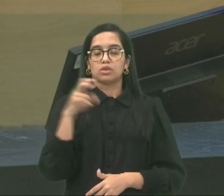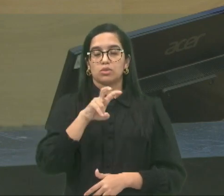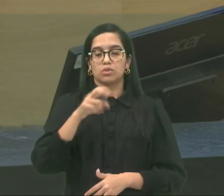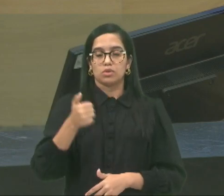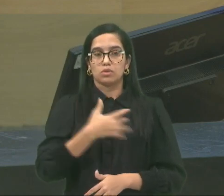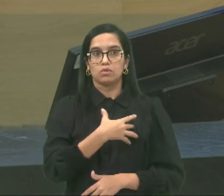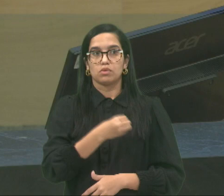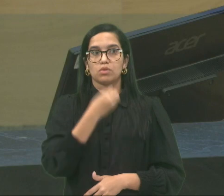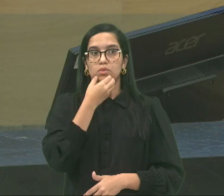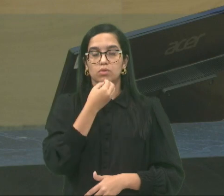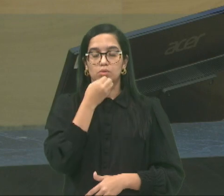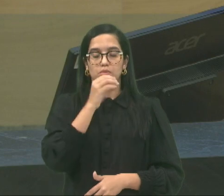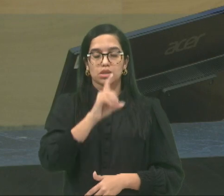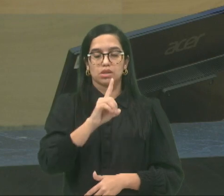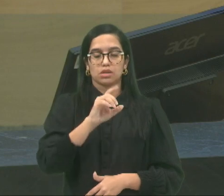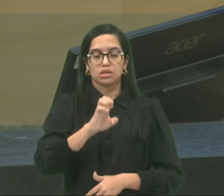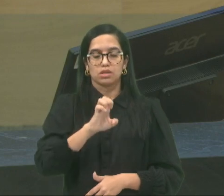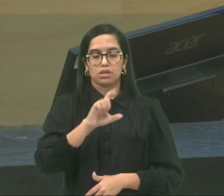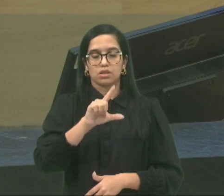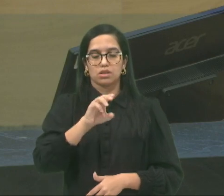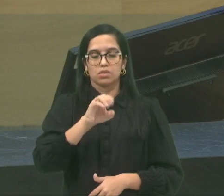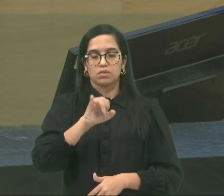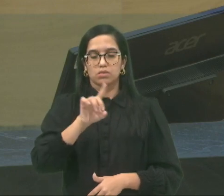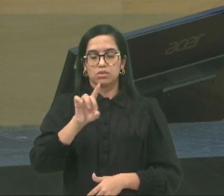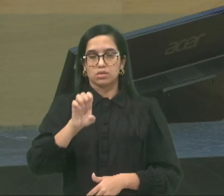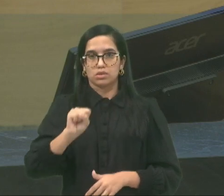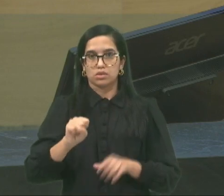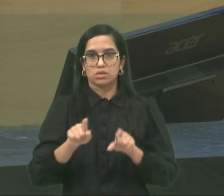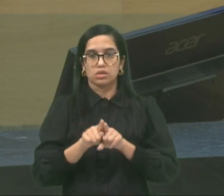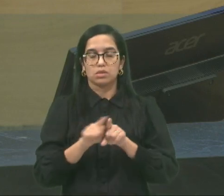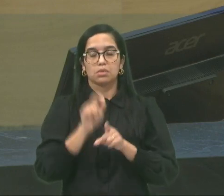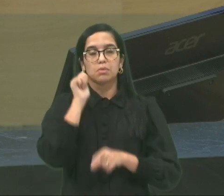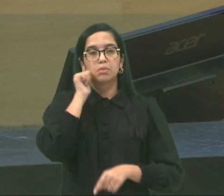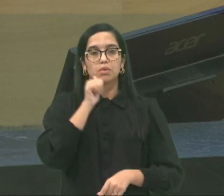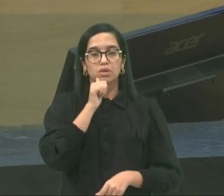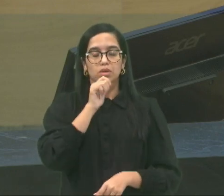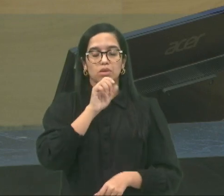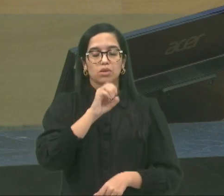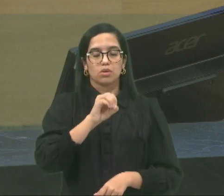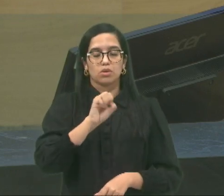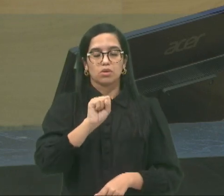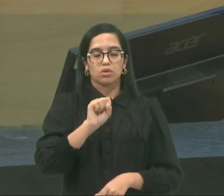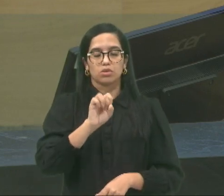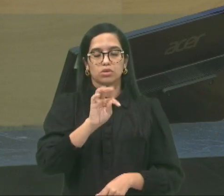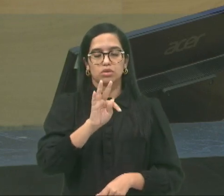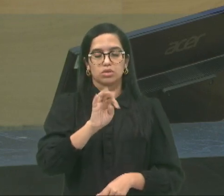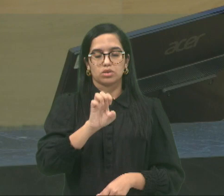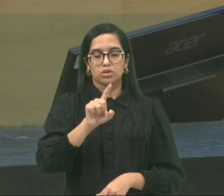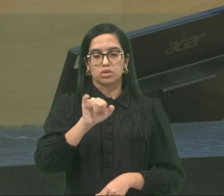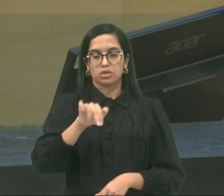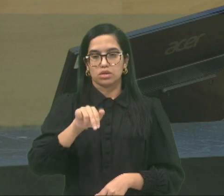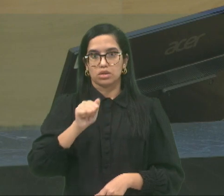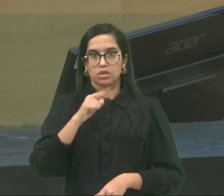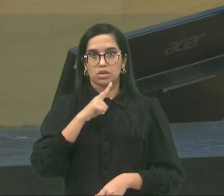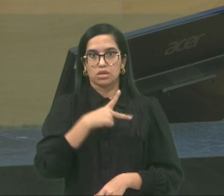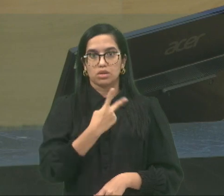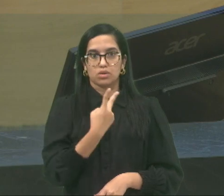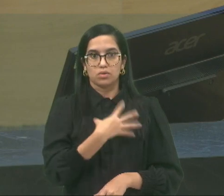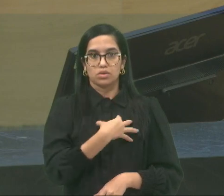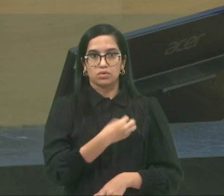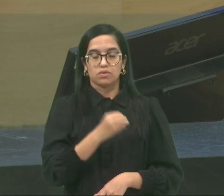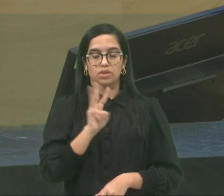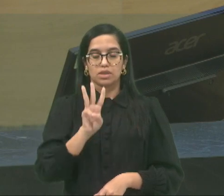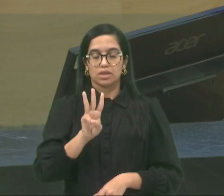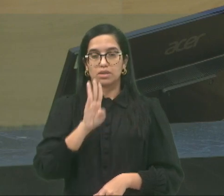senhor Delcides José Pereira e da senhora Ostelina Vieira Pereira. Tem dois filhos e três